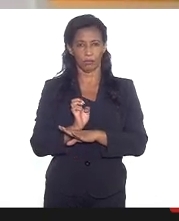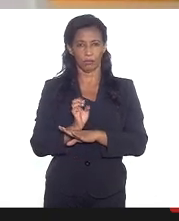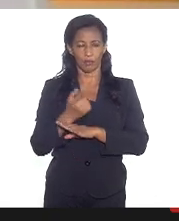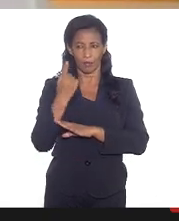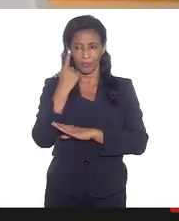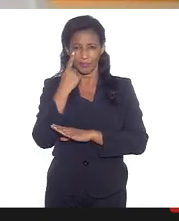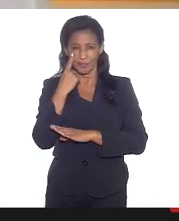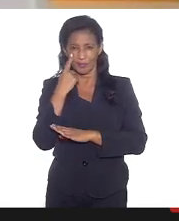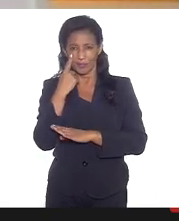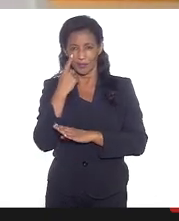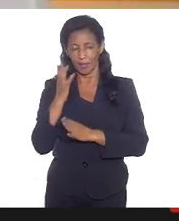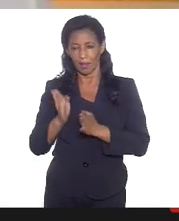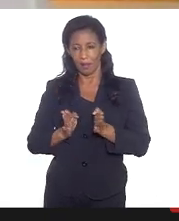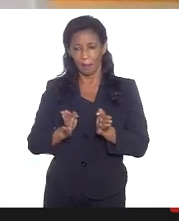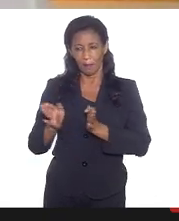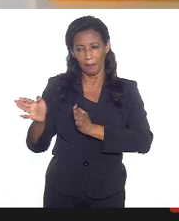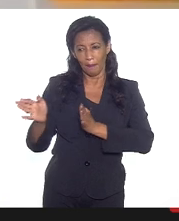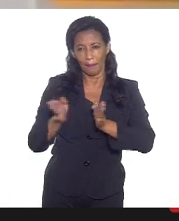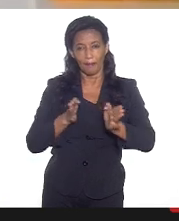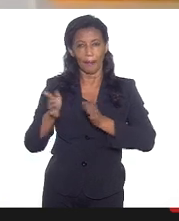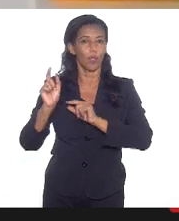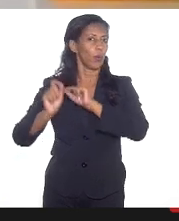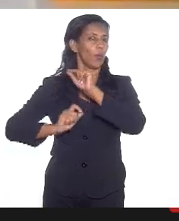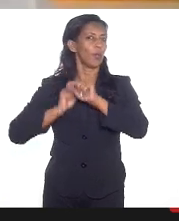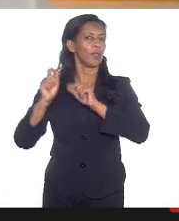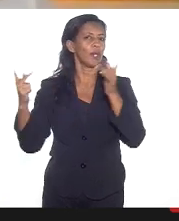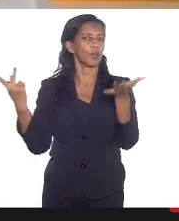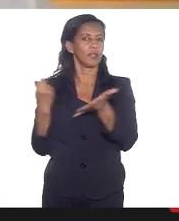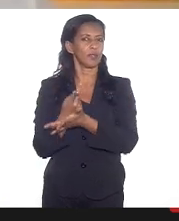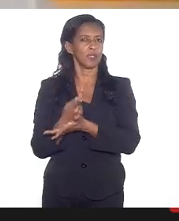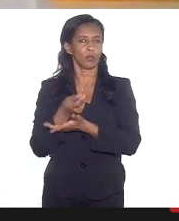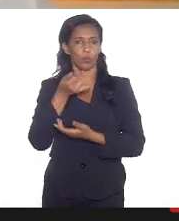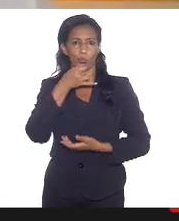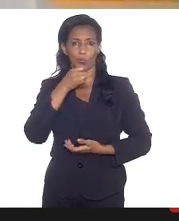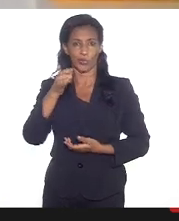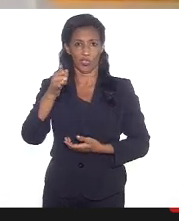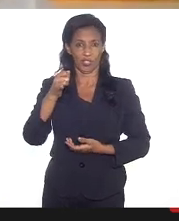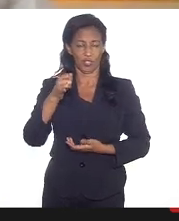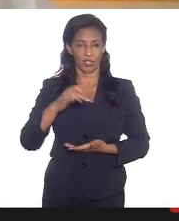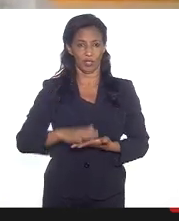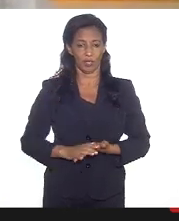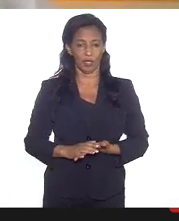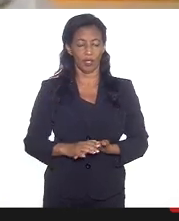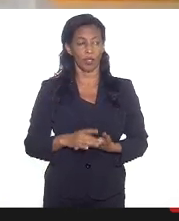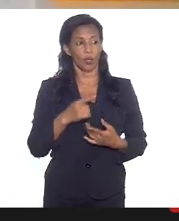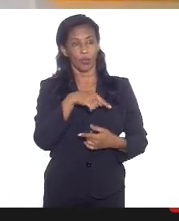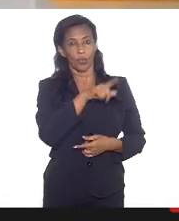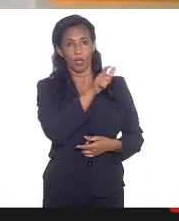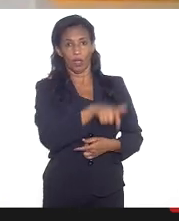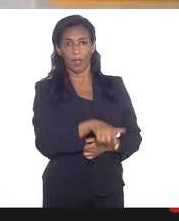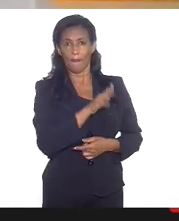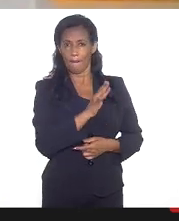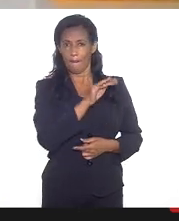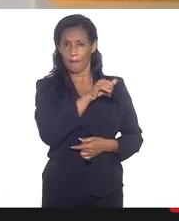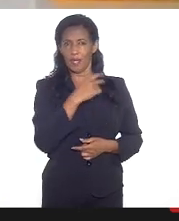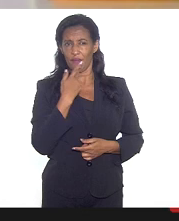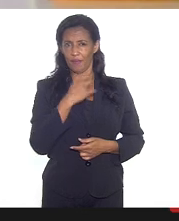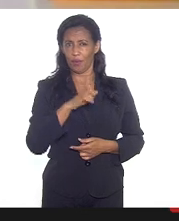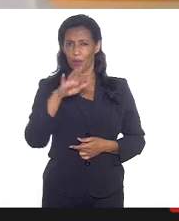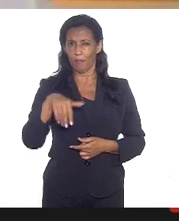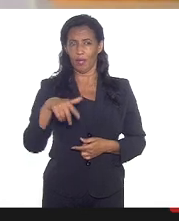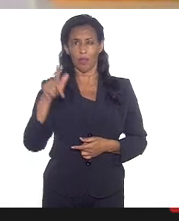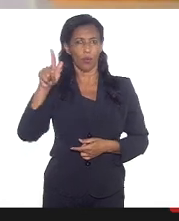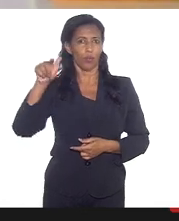somente o que está acontecendo na geração elétrica, porque a senhora Bia já falou muito bem, o gás